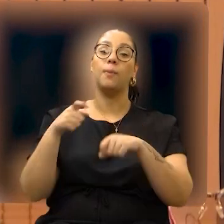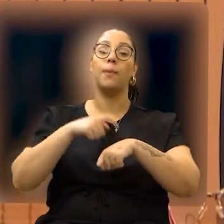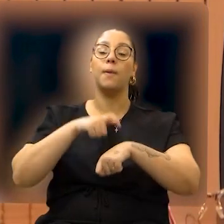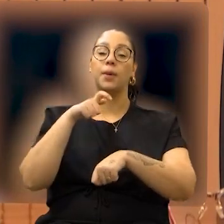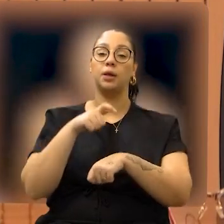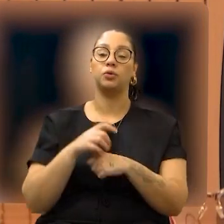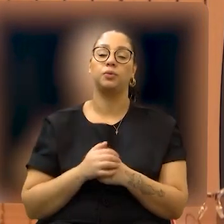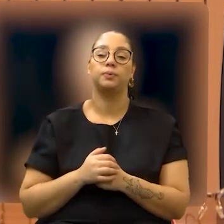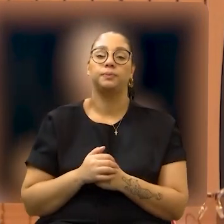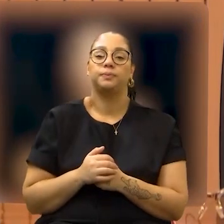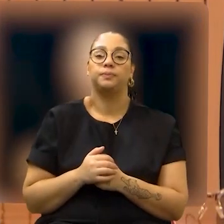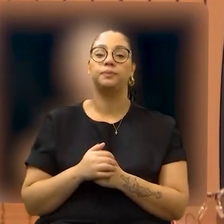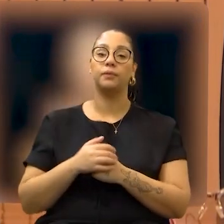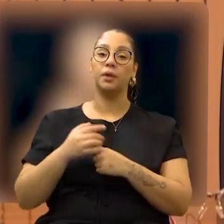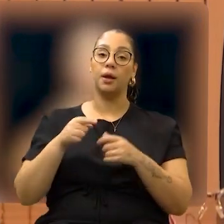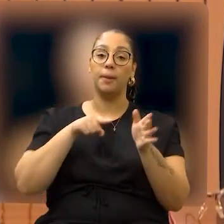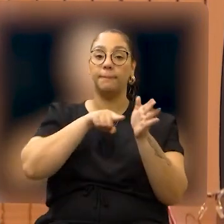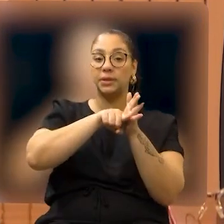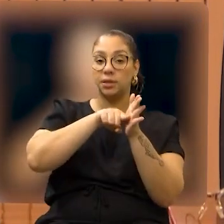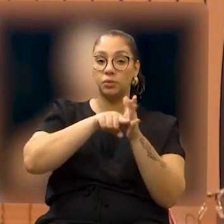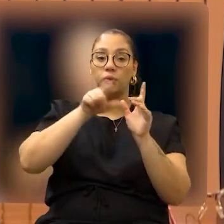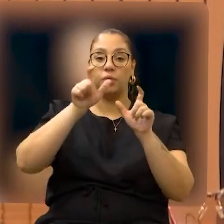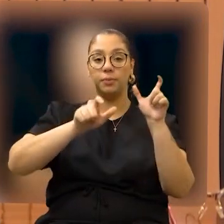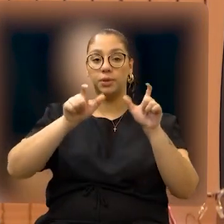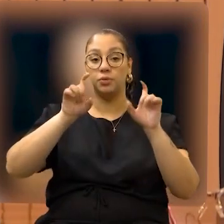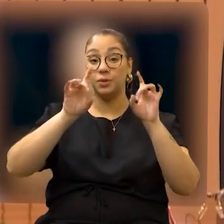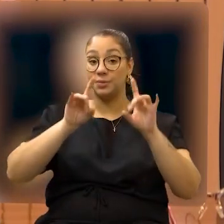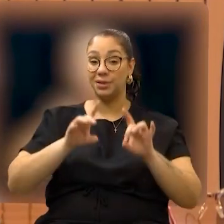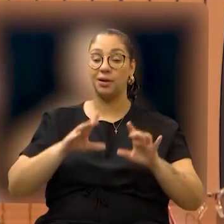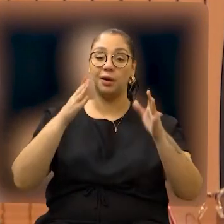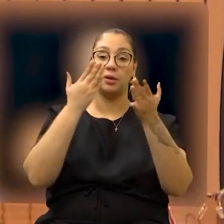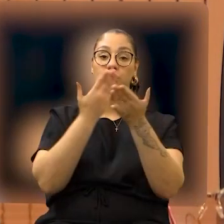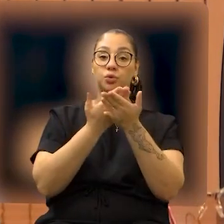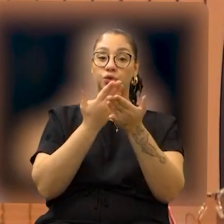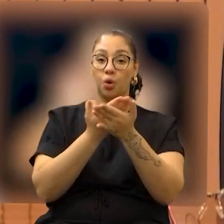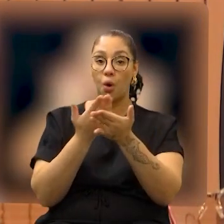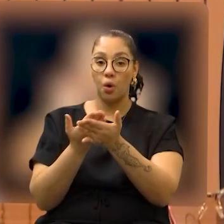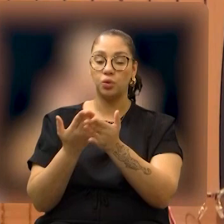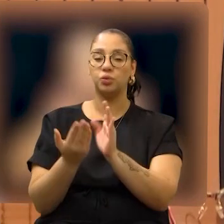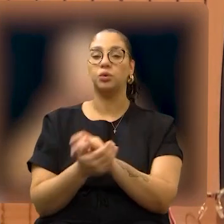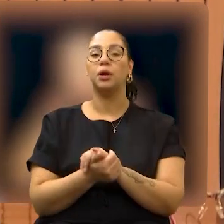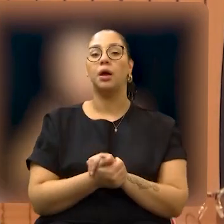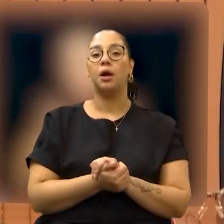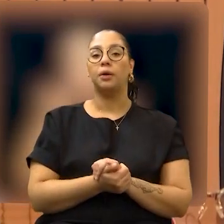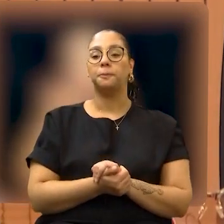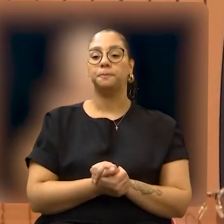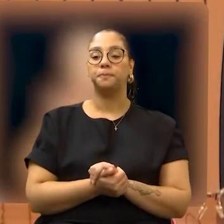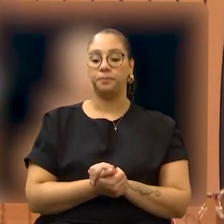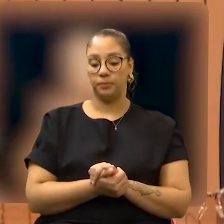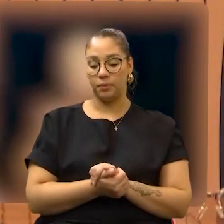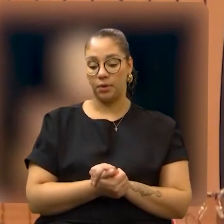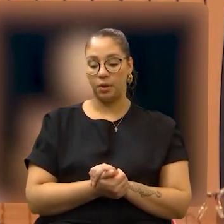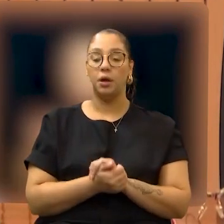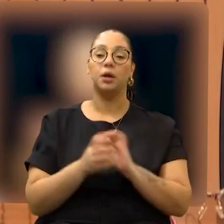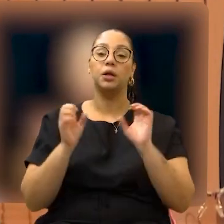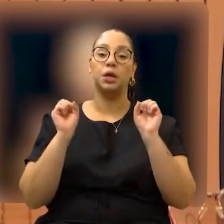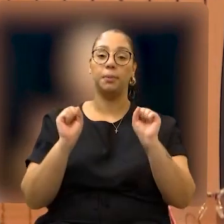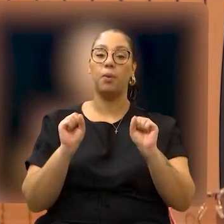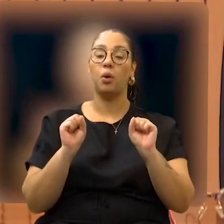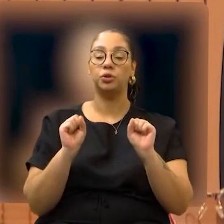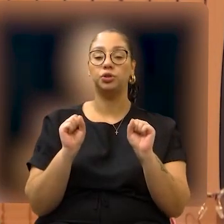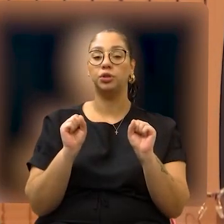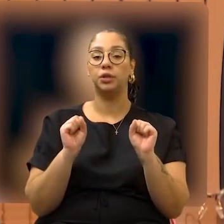produzir um momento onde pesquisadores, especialistas, estudiosos, que